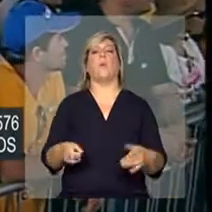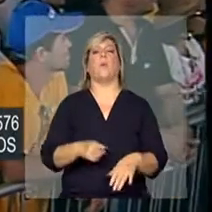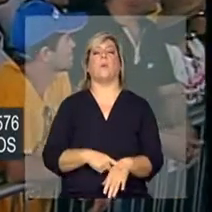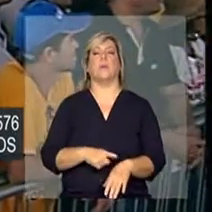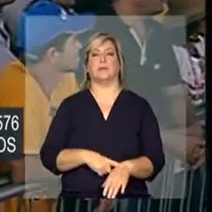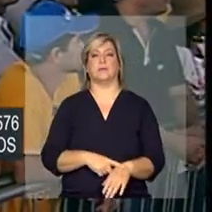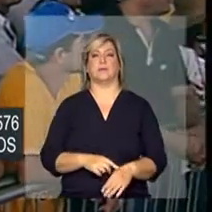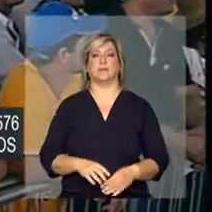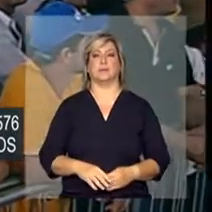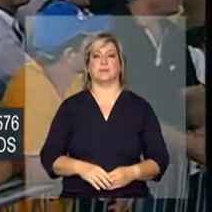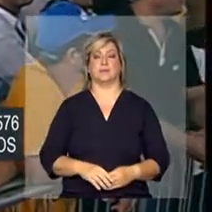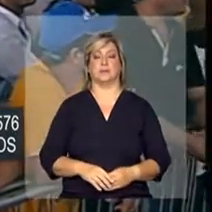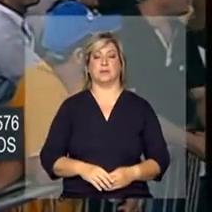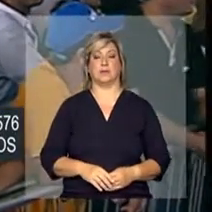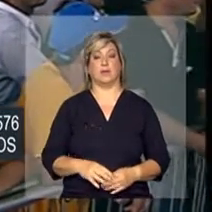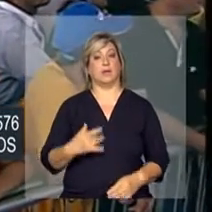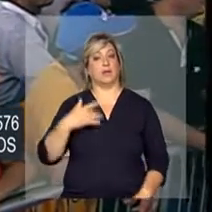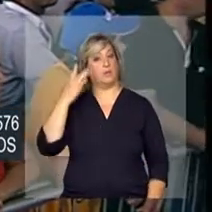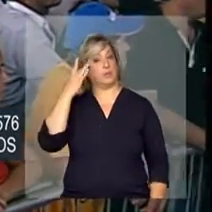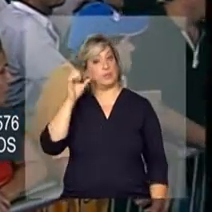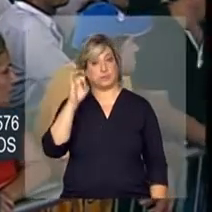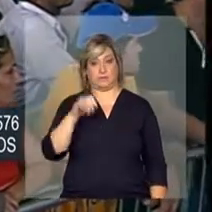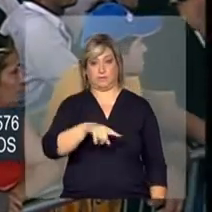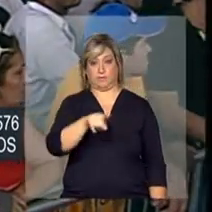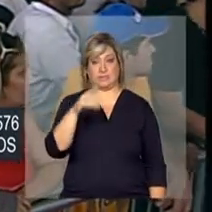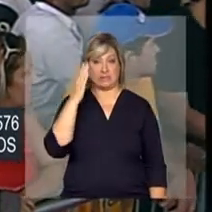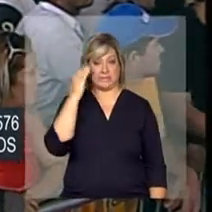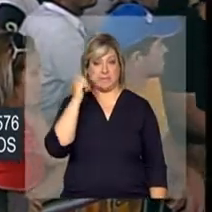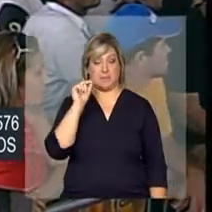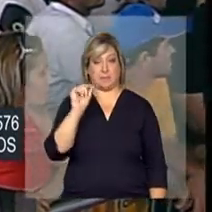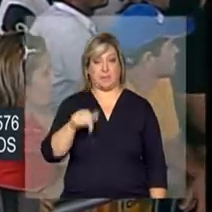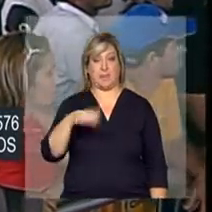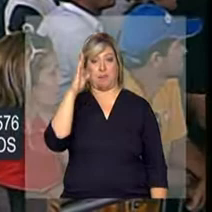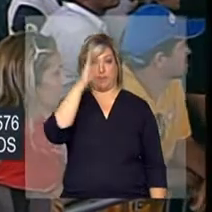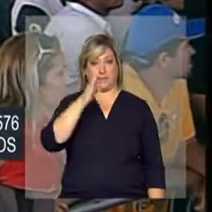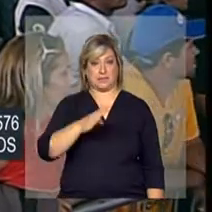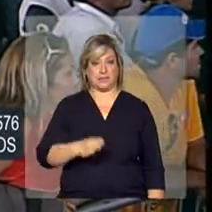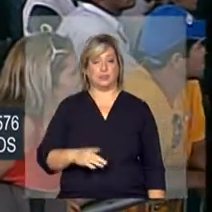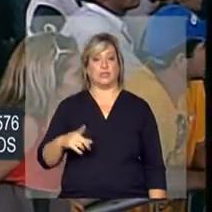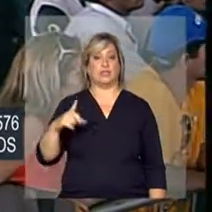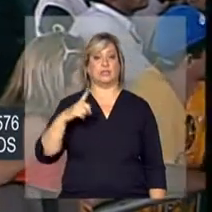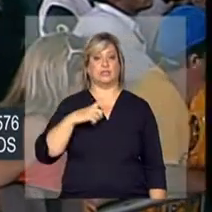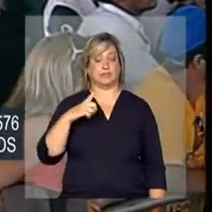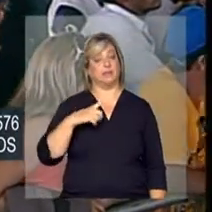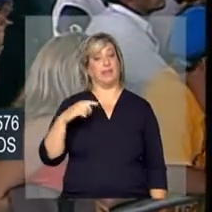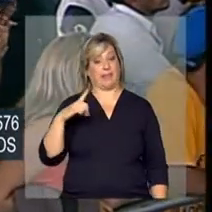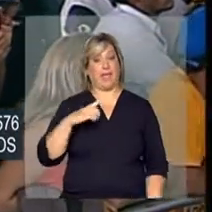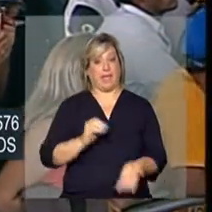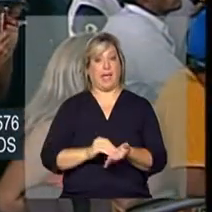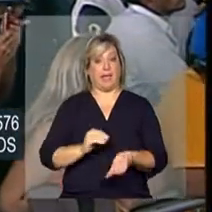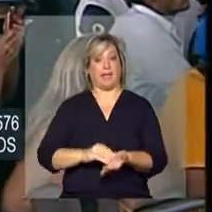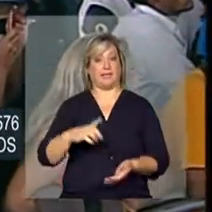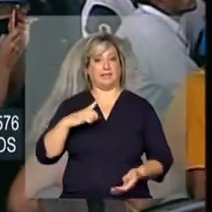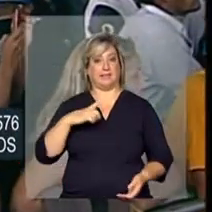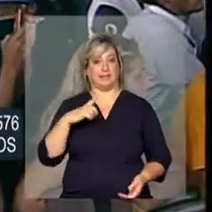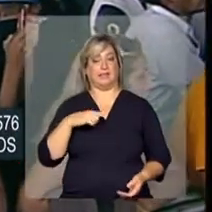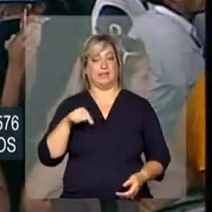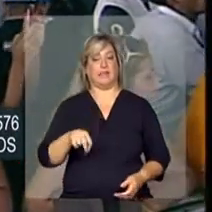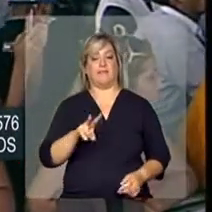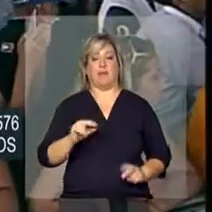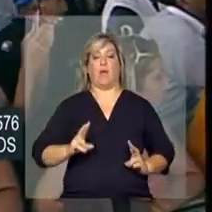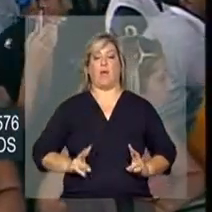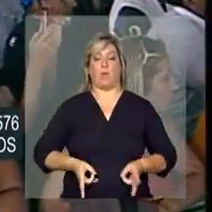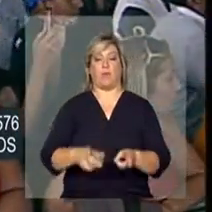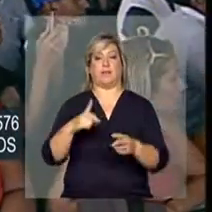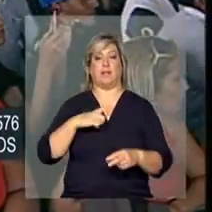momento? Eu não sei se vocês sabem, mas o Brasil tinha, tem ainda, e vai continuar tendo,